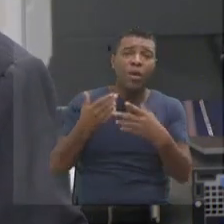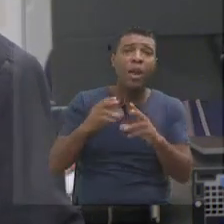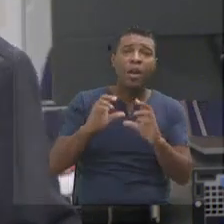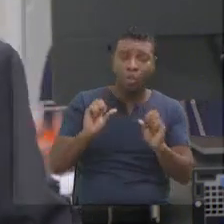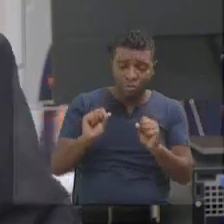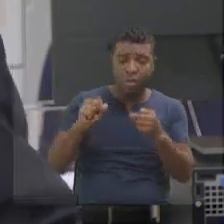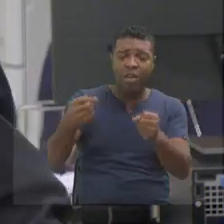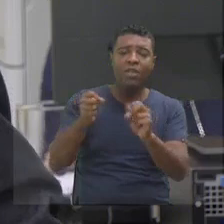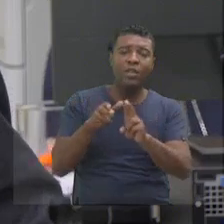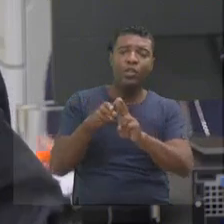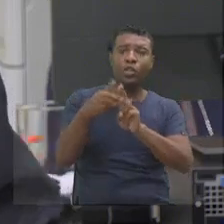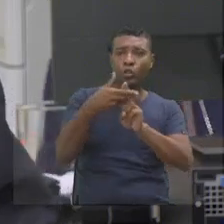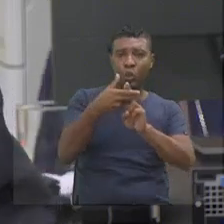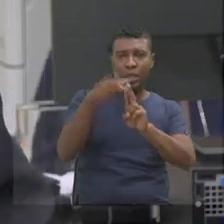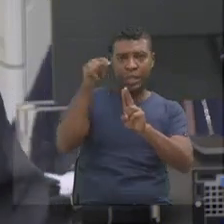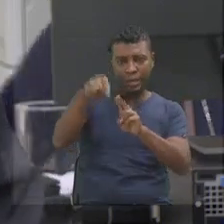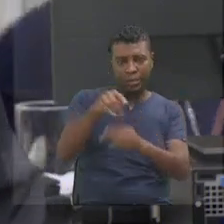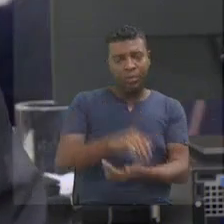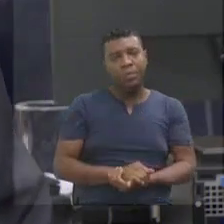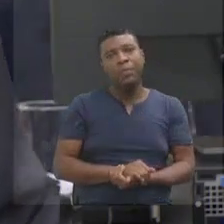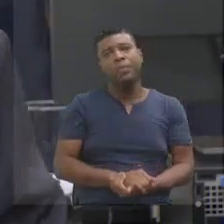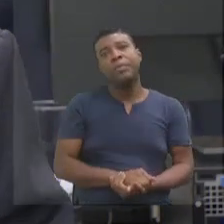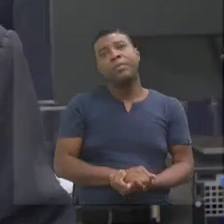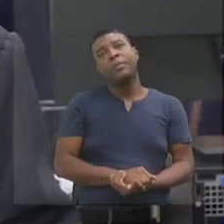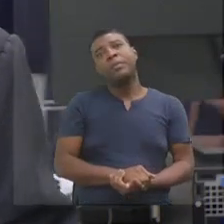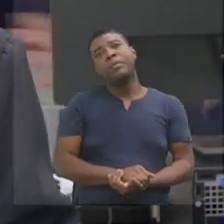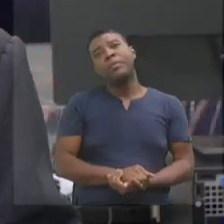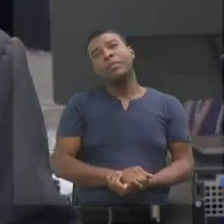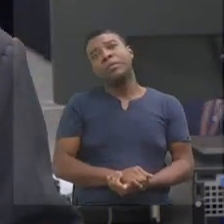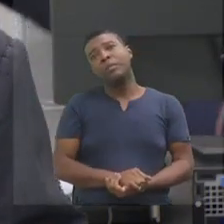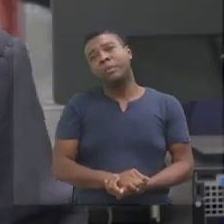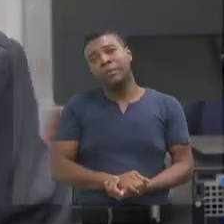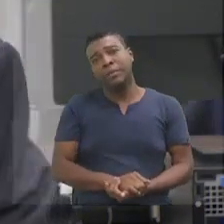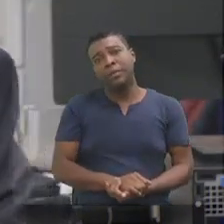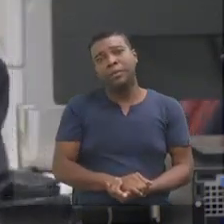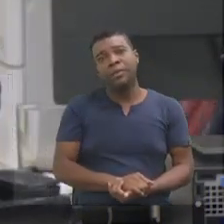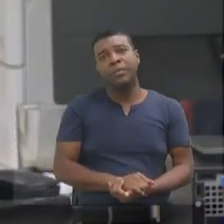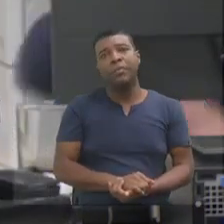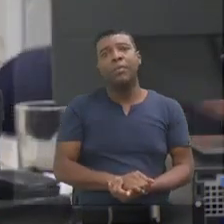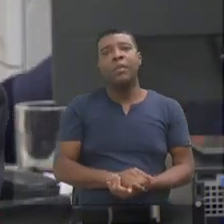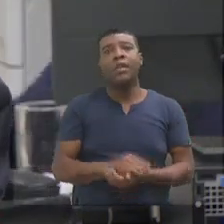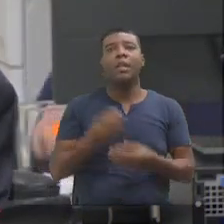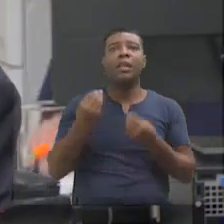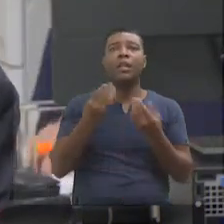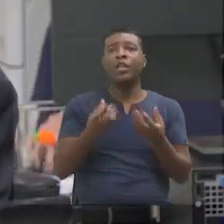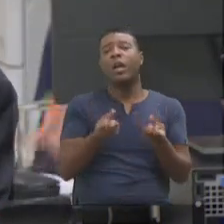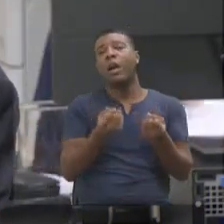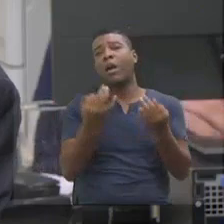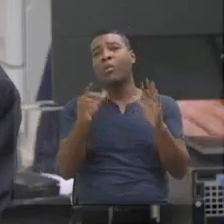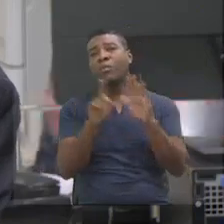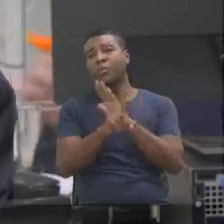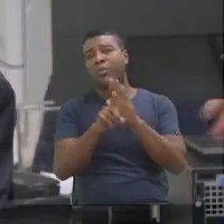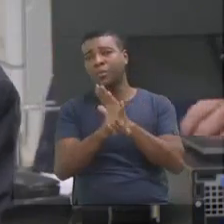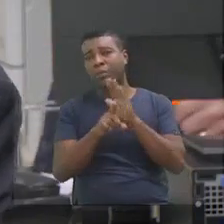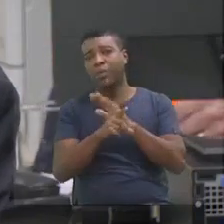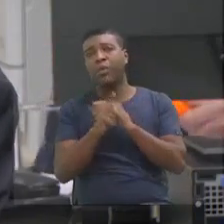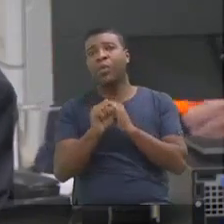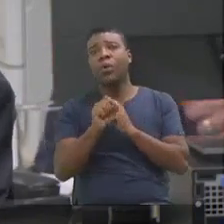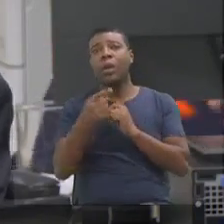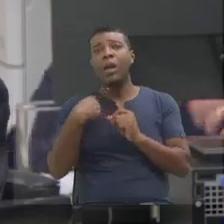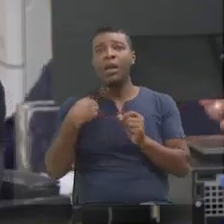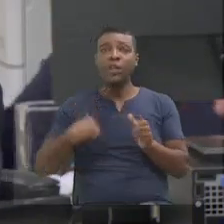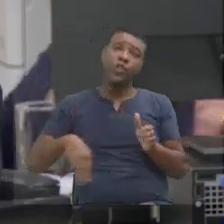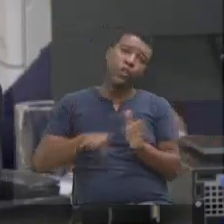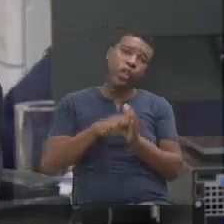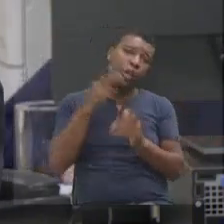como defensor na saúde pública de qualidade para todos deixaram as indagações aqui secretário que tem chegado